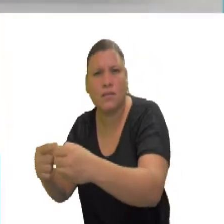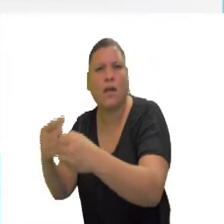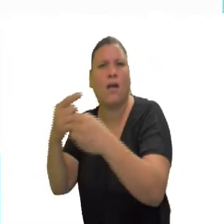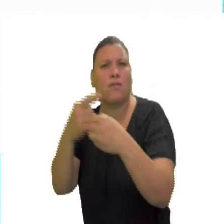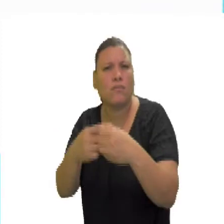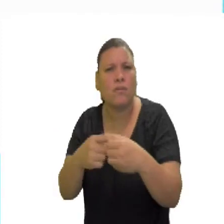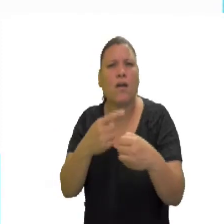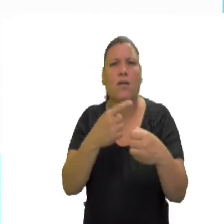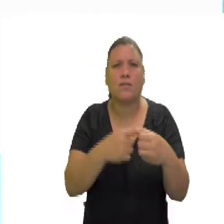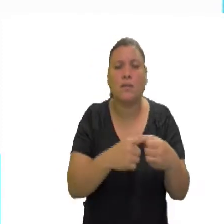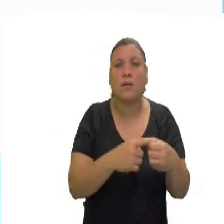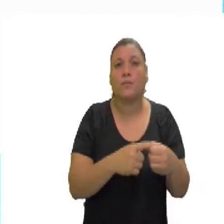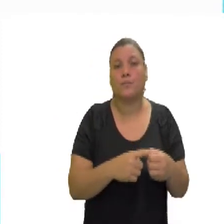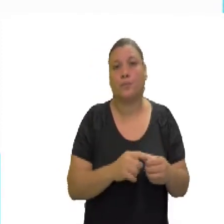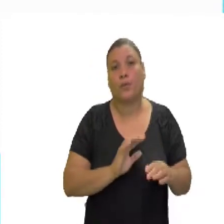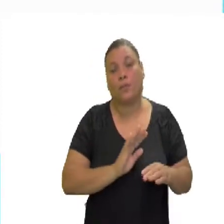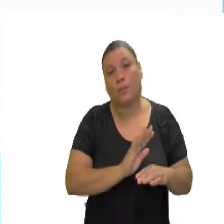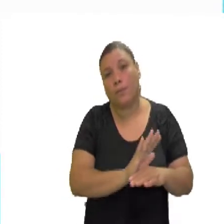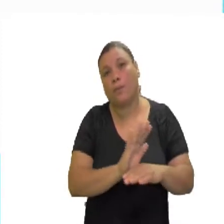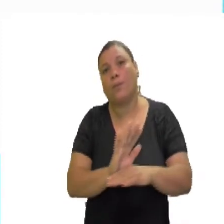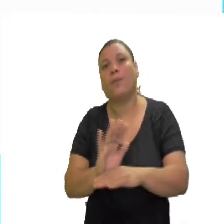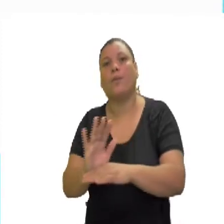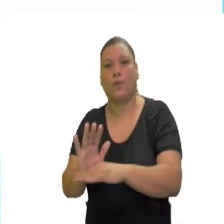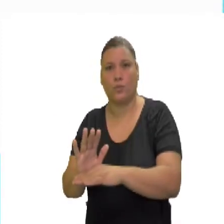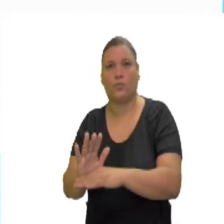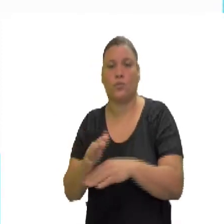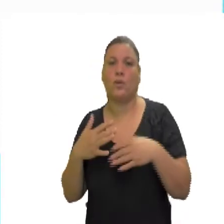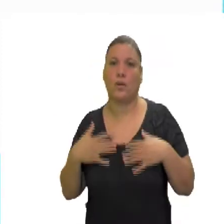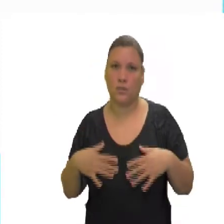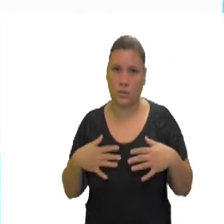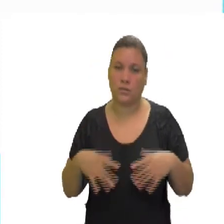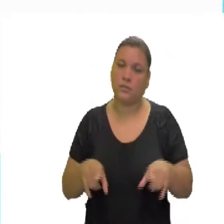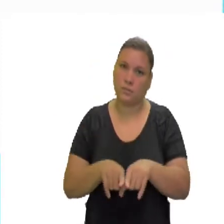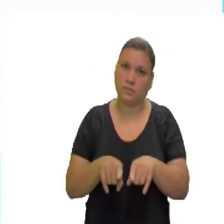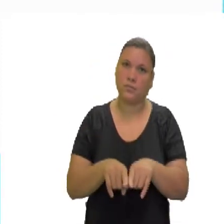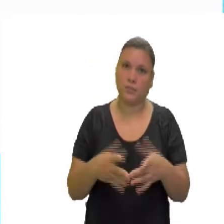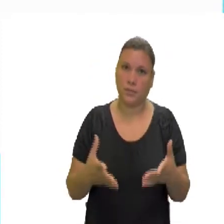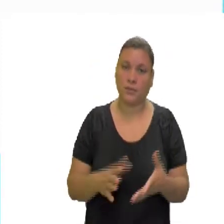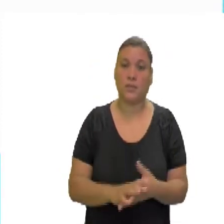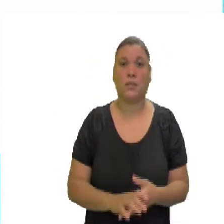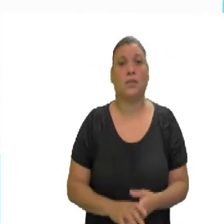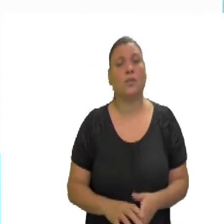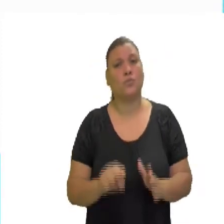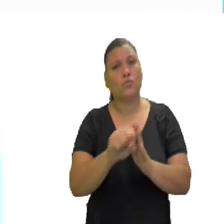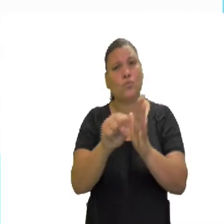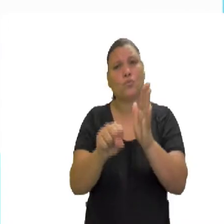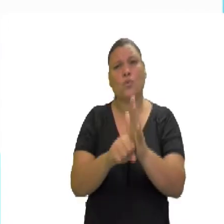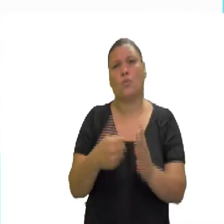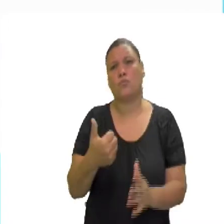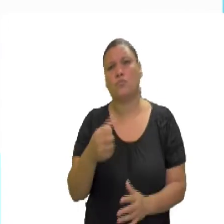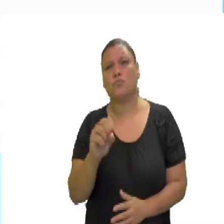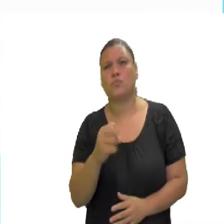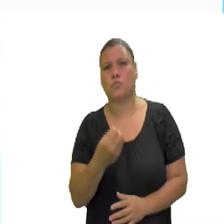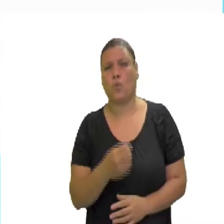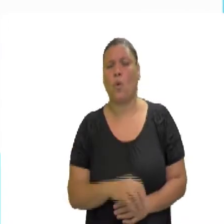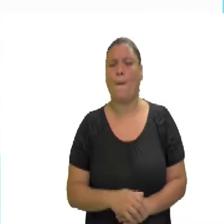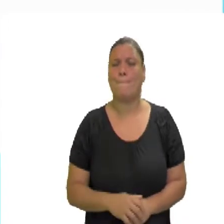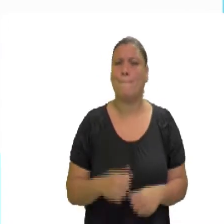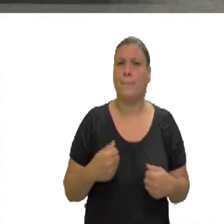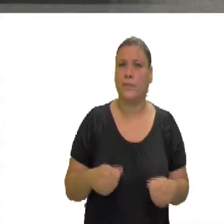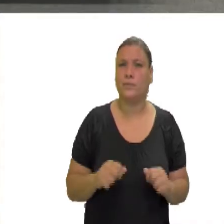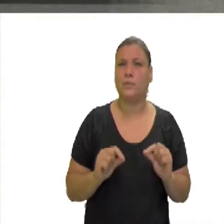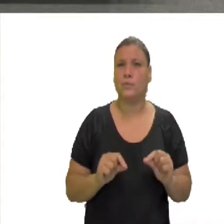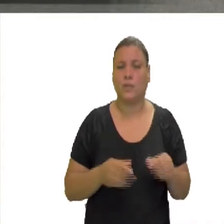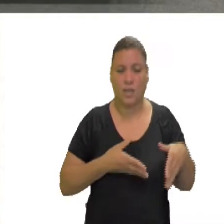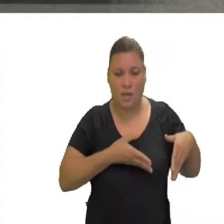começaram a surgir, olha lá, no século XVIII, a necessidade de um caminho mais seguro e mais rápido até o porto. Esse